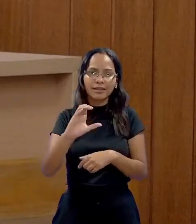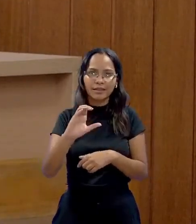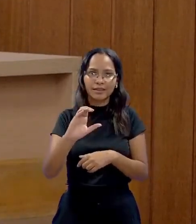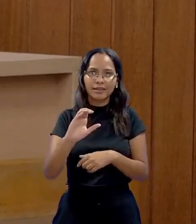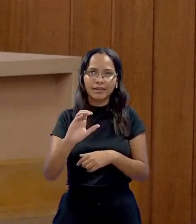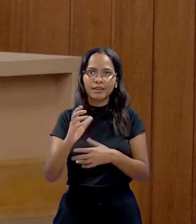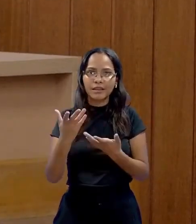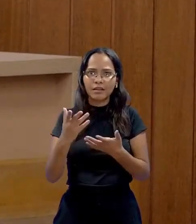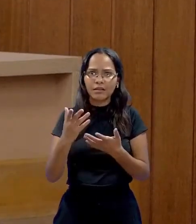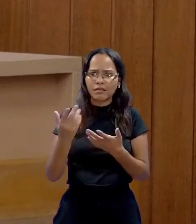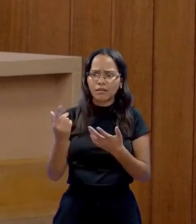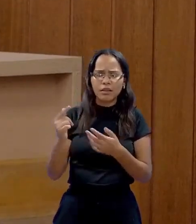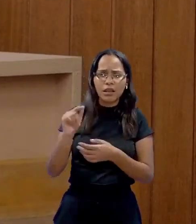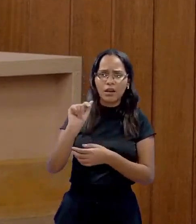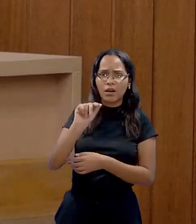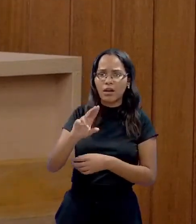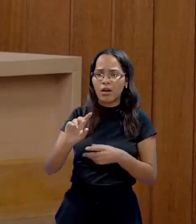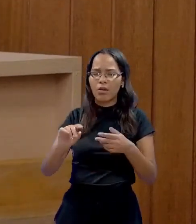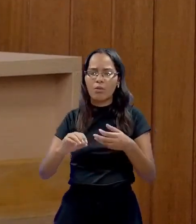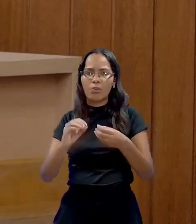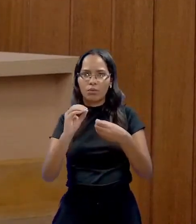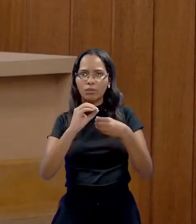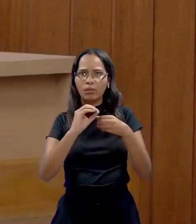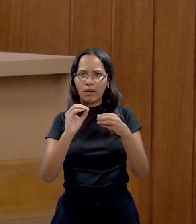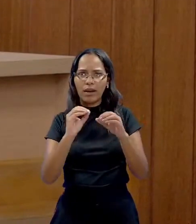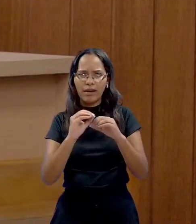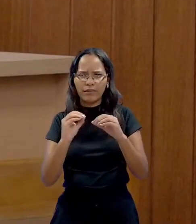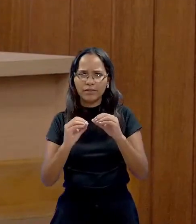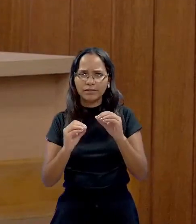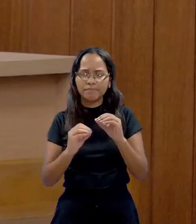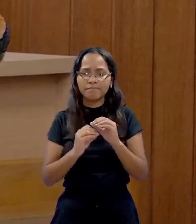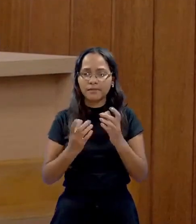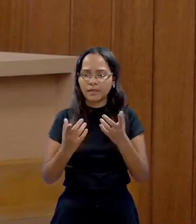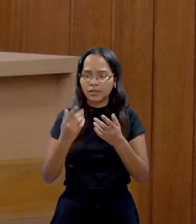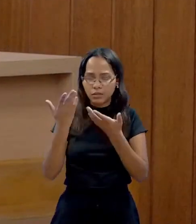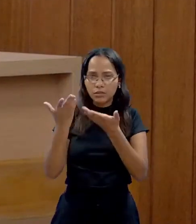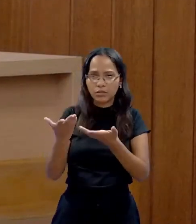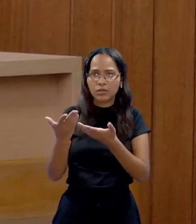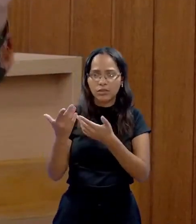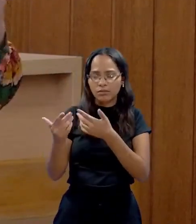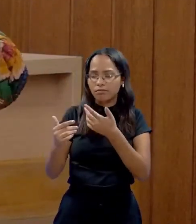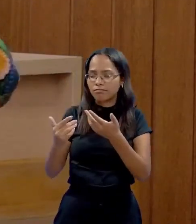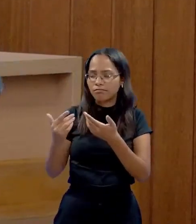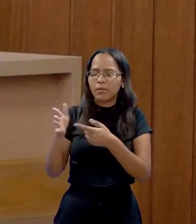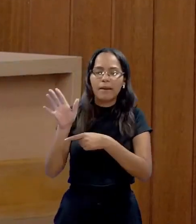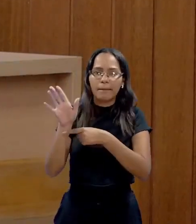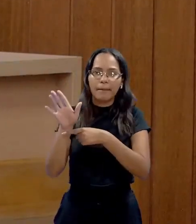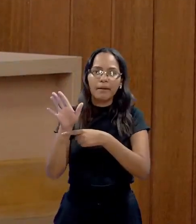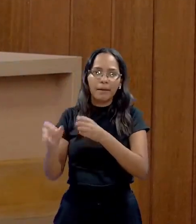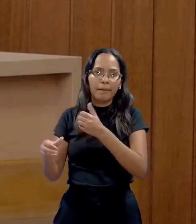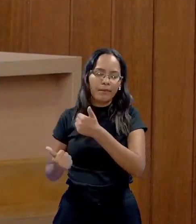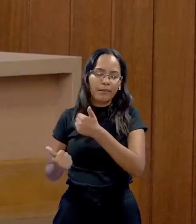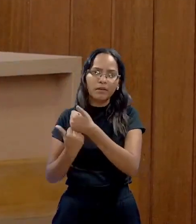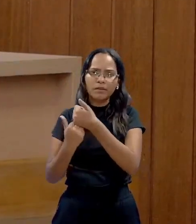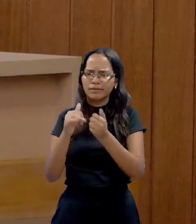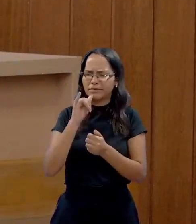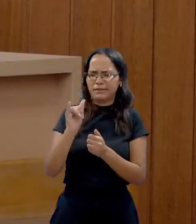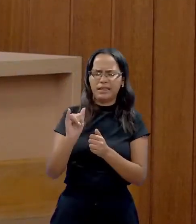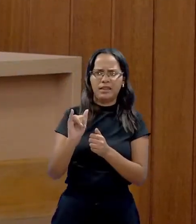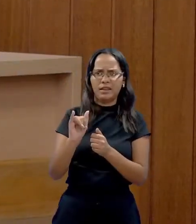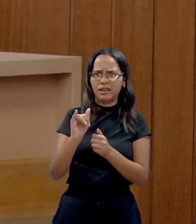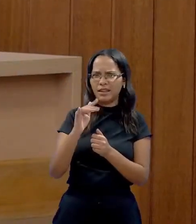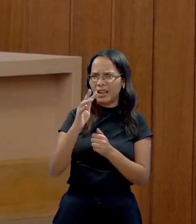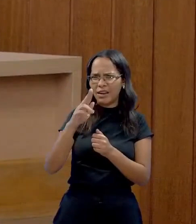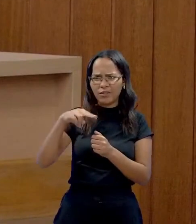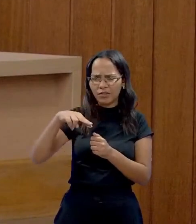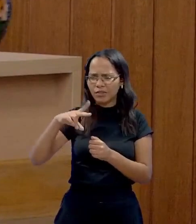é essa que Vossa Excelência é um dos maiores entusiastas, para dizer que a Fundac não presta, para dizer que a